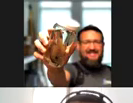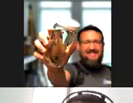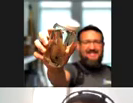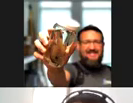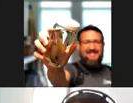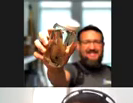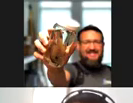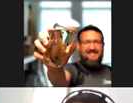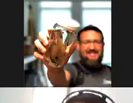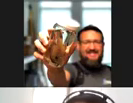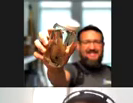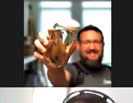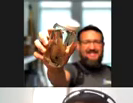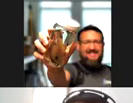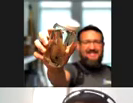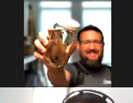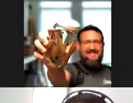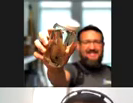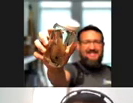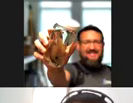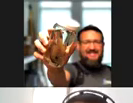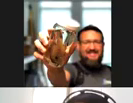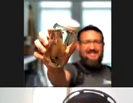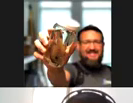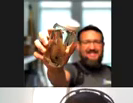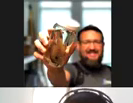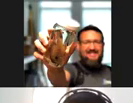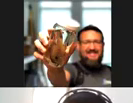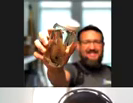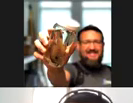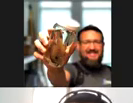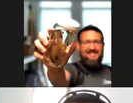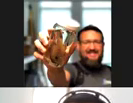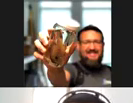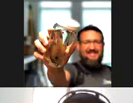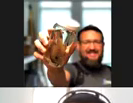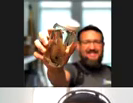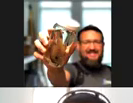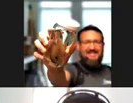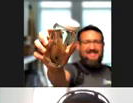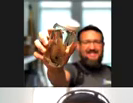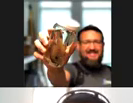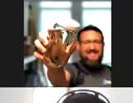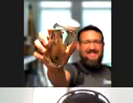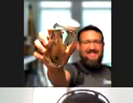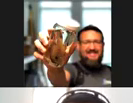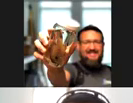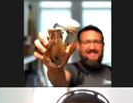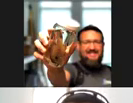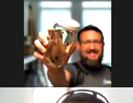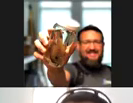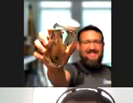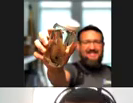2010, coloca mais 50 invasores, e deixa até 2018, coloca mais 50 invasores, né? Então, aqui a gente está testando sucesso de invasão em